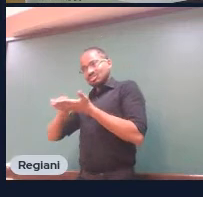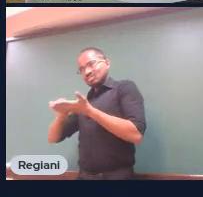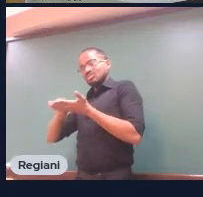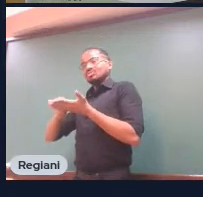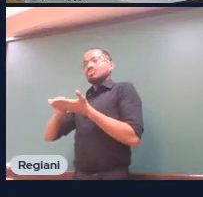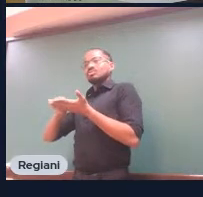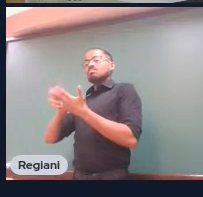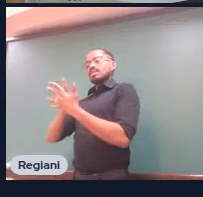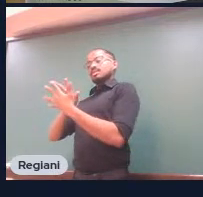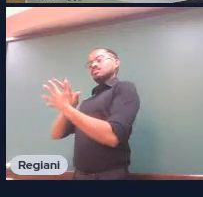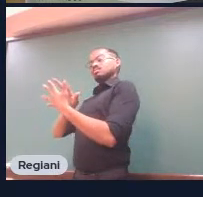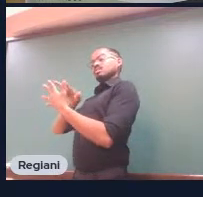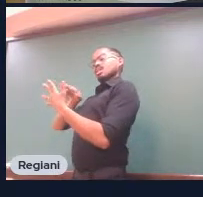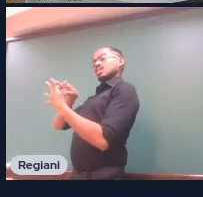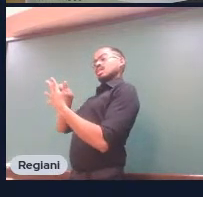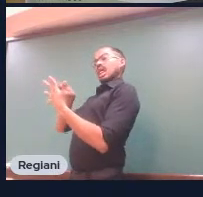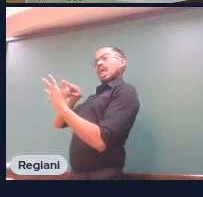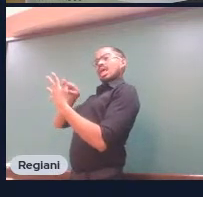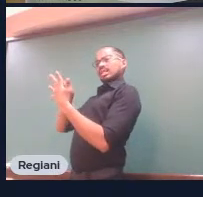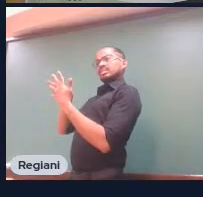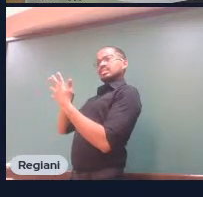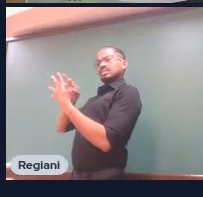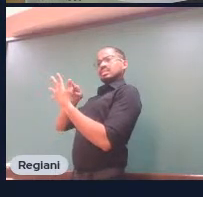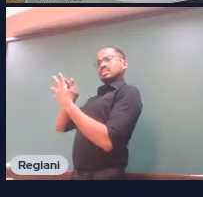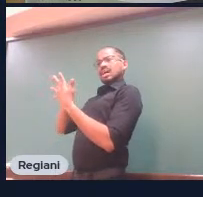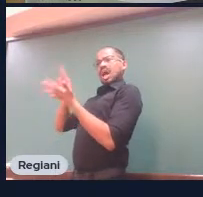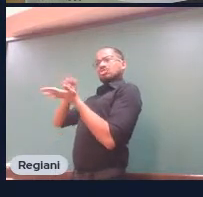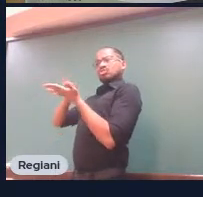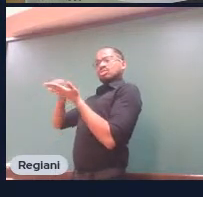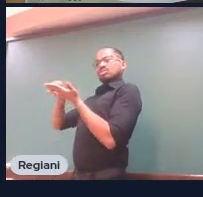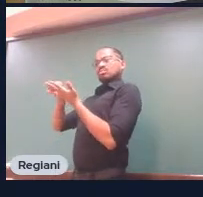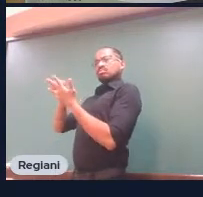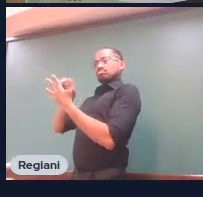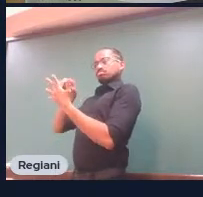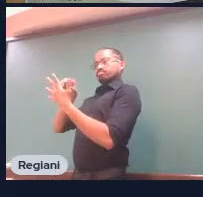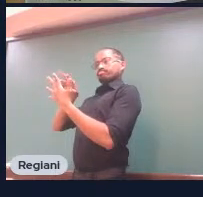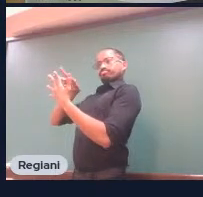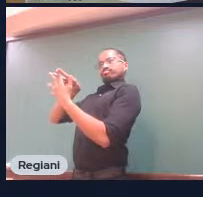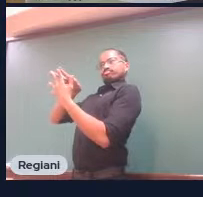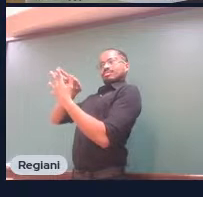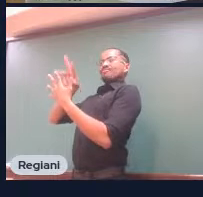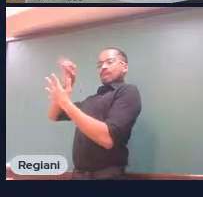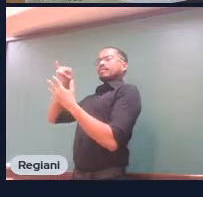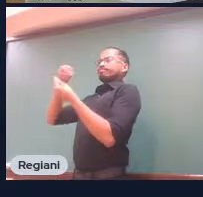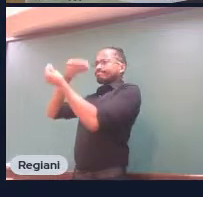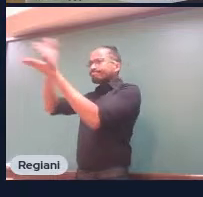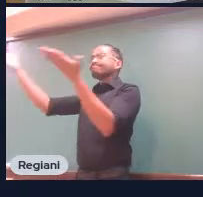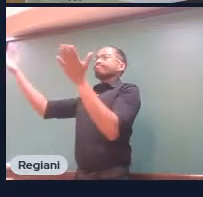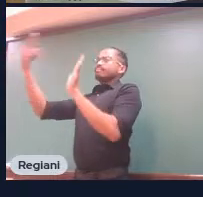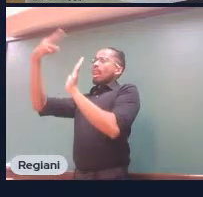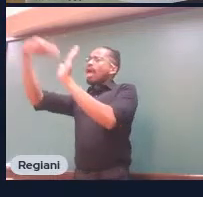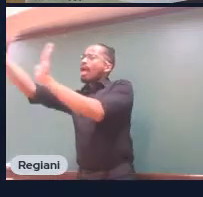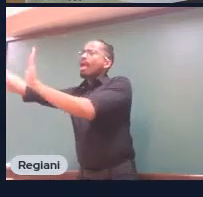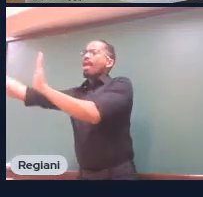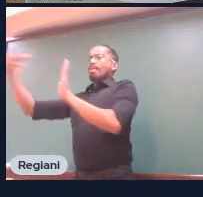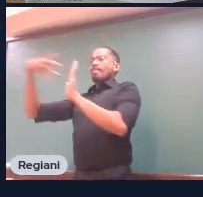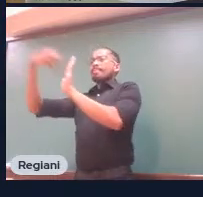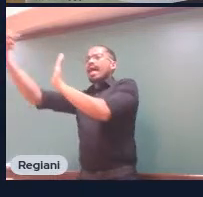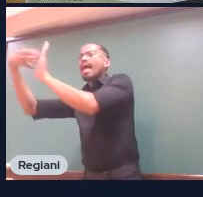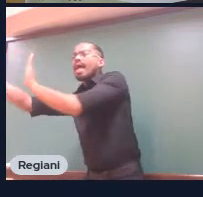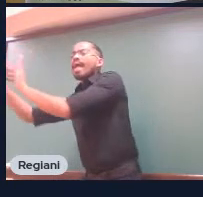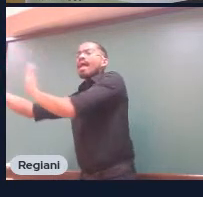3 artigos que de 5 serão realmente lidos, né? E parar